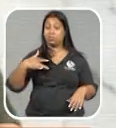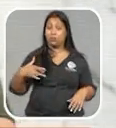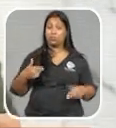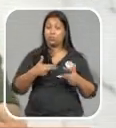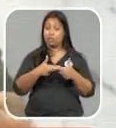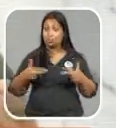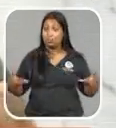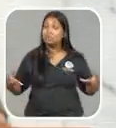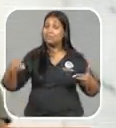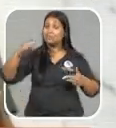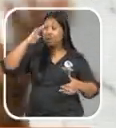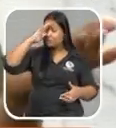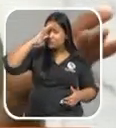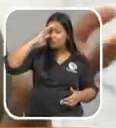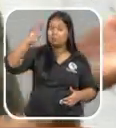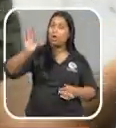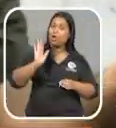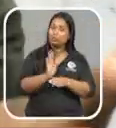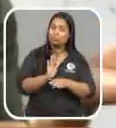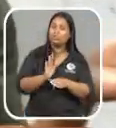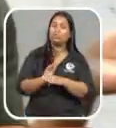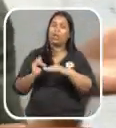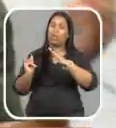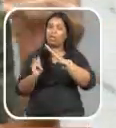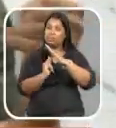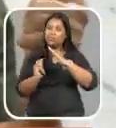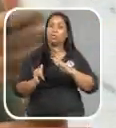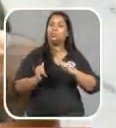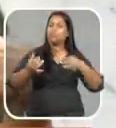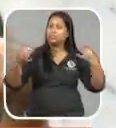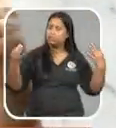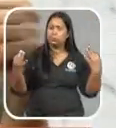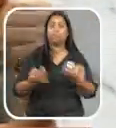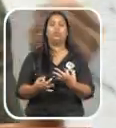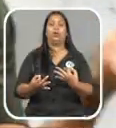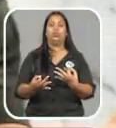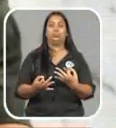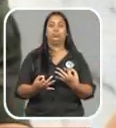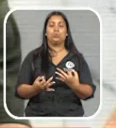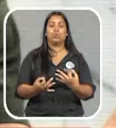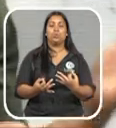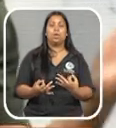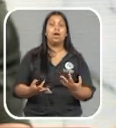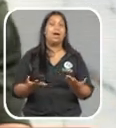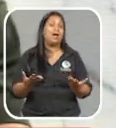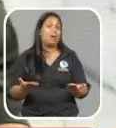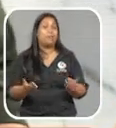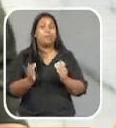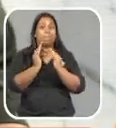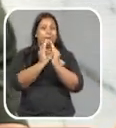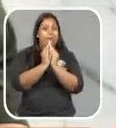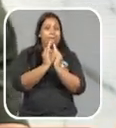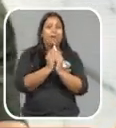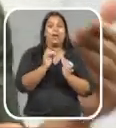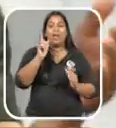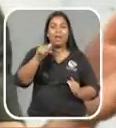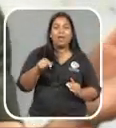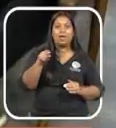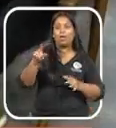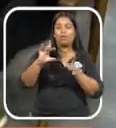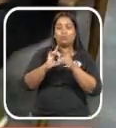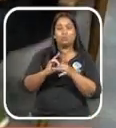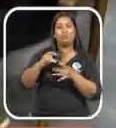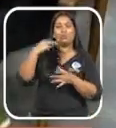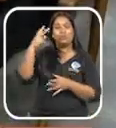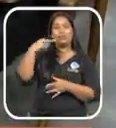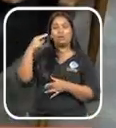de fato que são incontestes. Fala assim, a PAI é ligado a um vereador tal. Não é, ela é da cidade. É da cidade. Tudo. É muito maior que